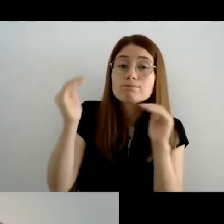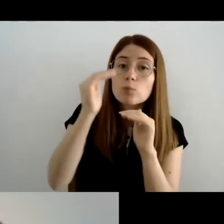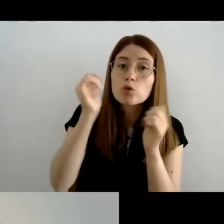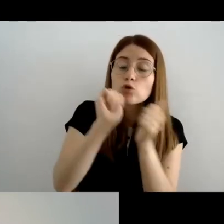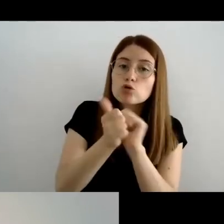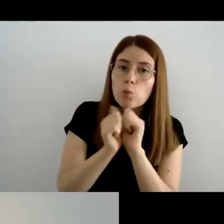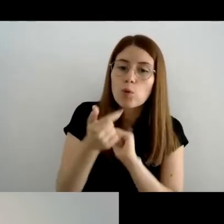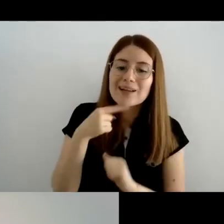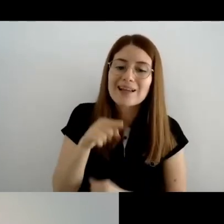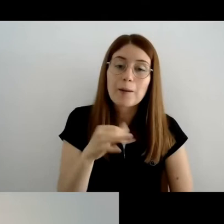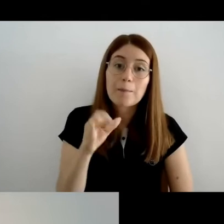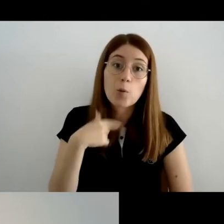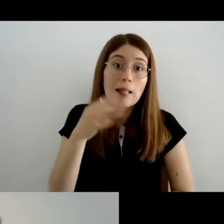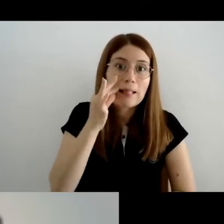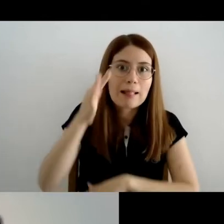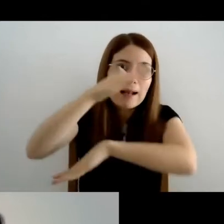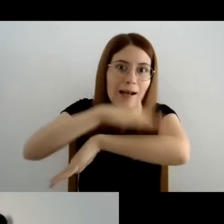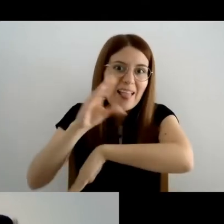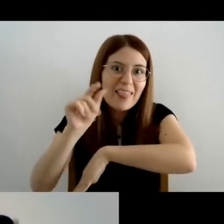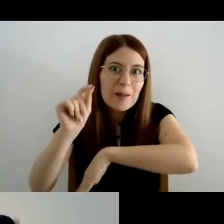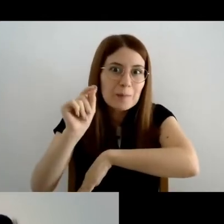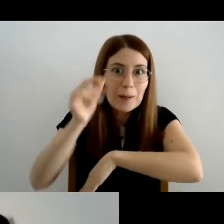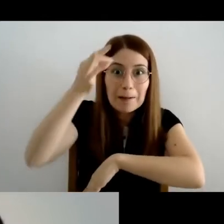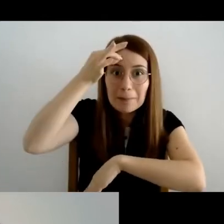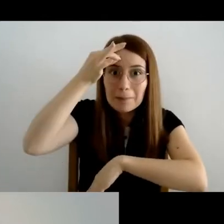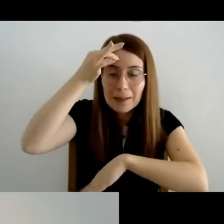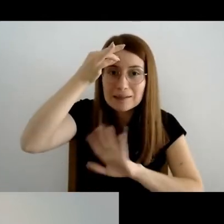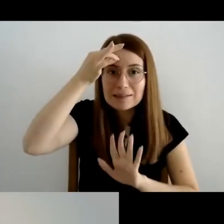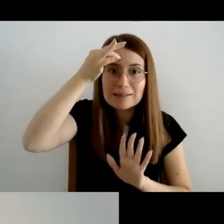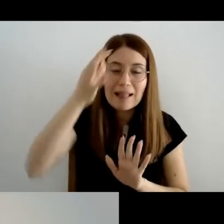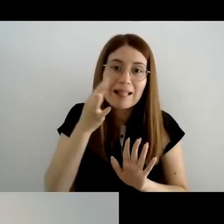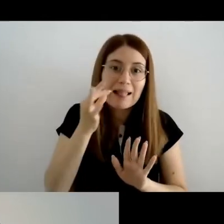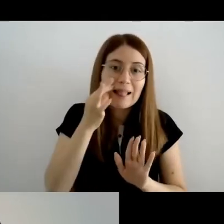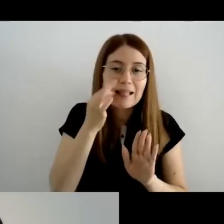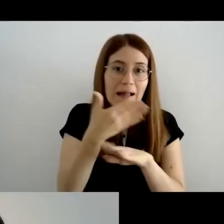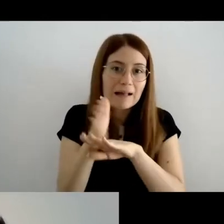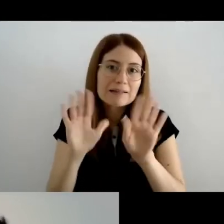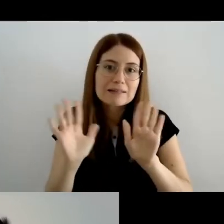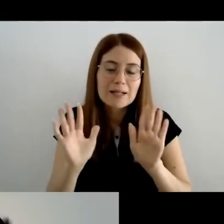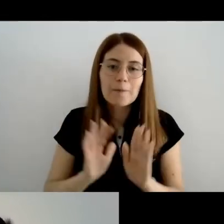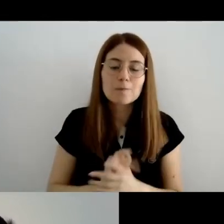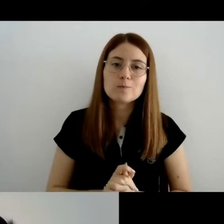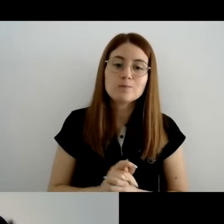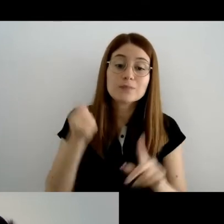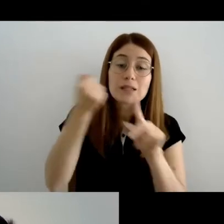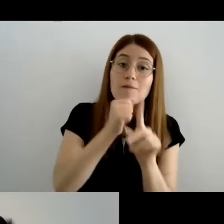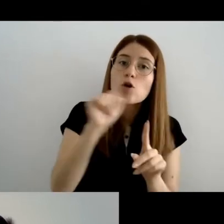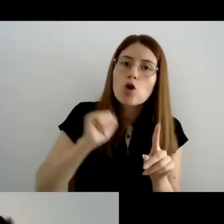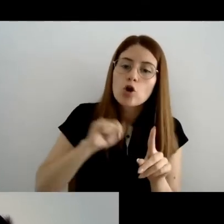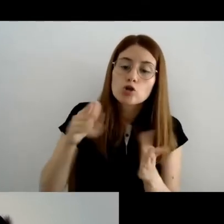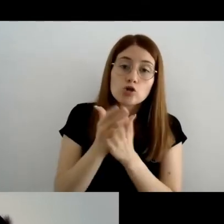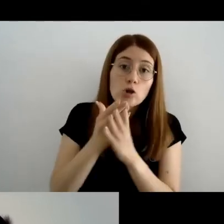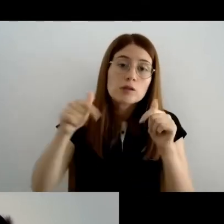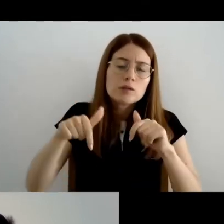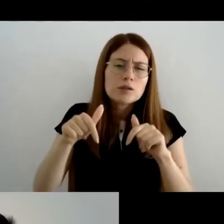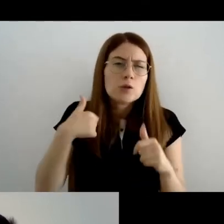tentar cumprir no máximo os 10 minutos, para ver se não escapamos muito do tempo. O nosso desafio na Escola Superior de Desporto Maior, eu penso que